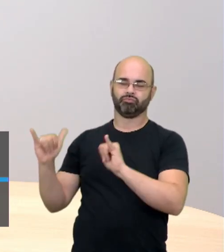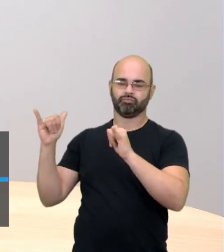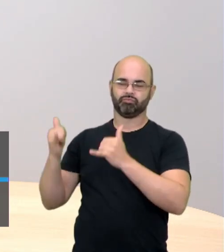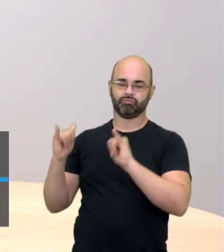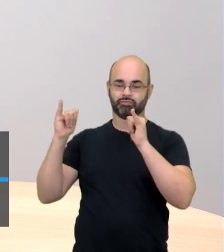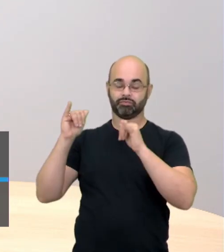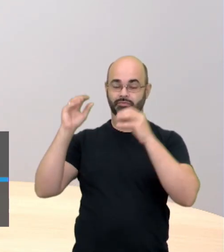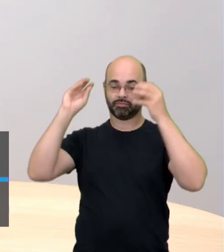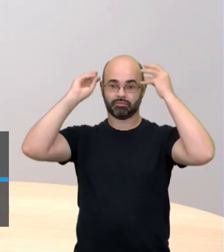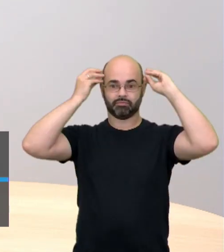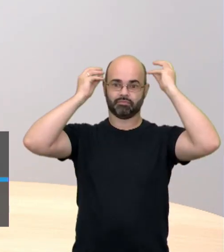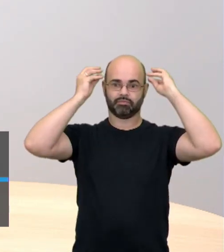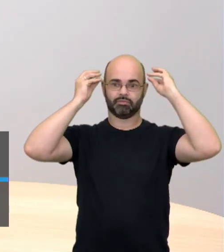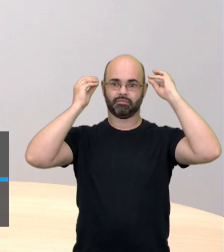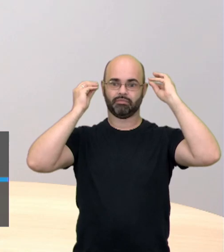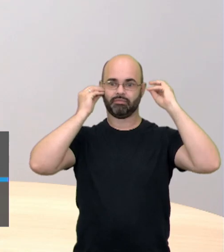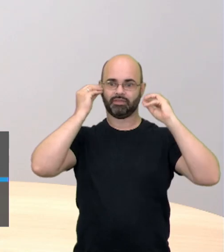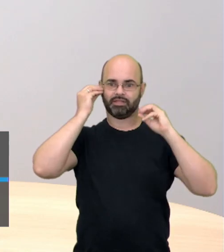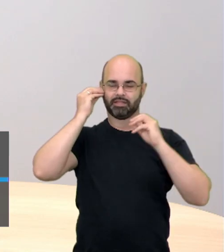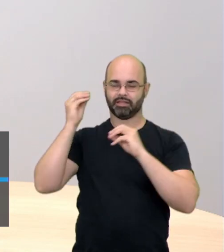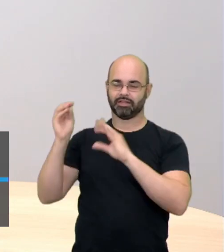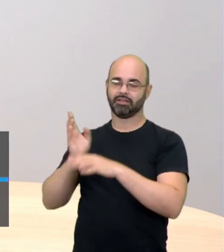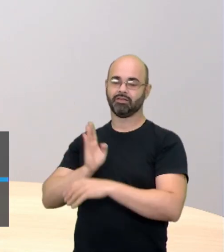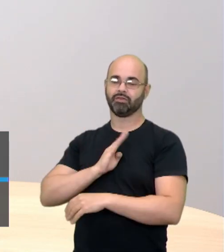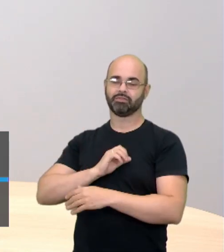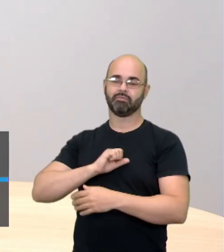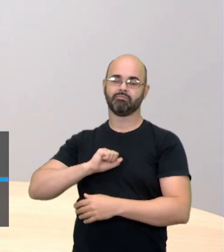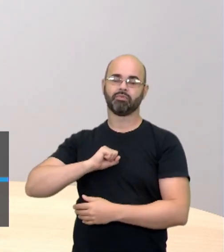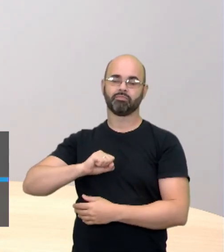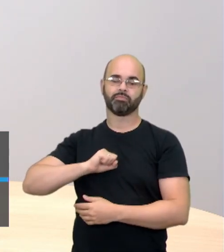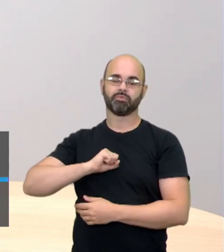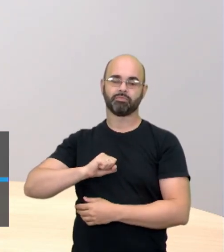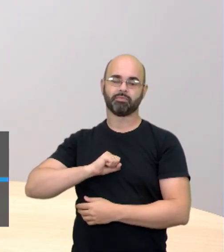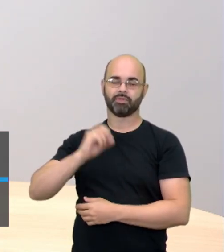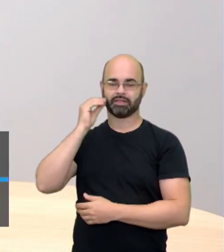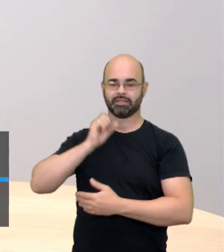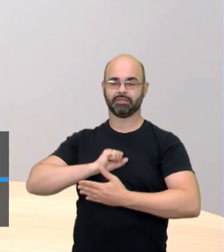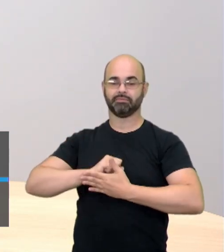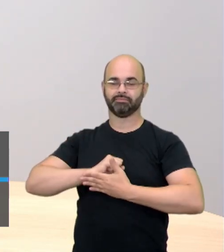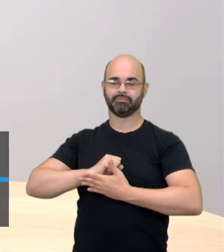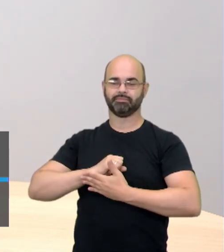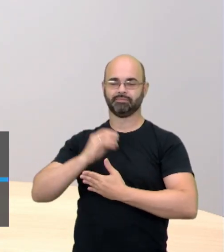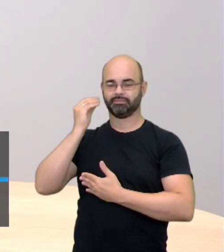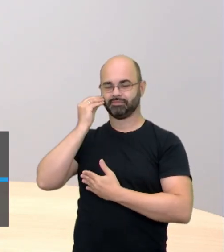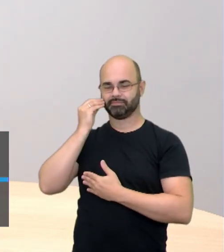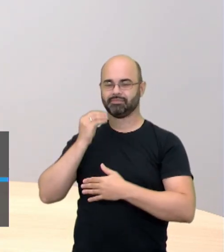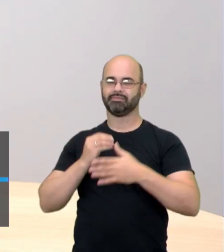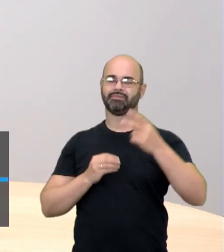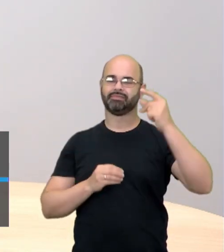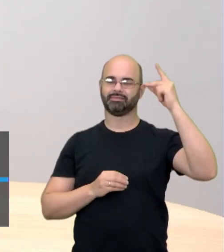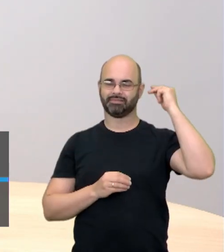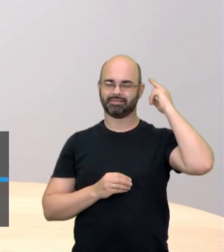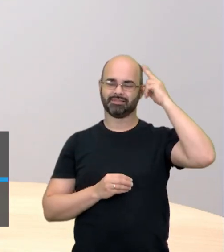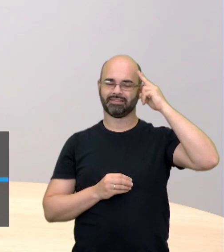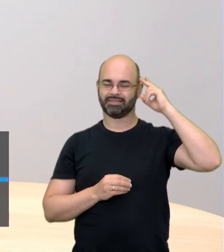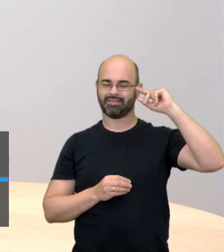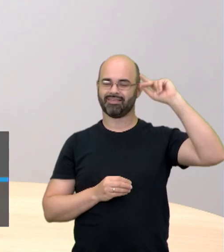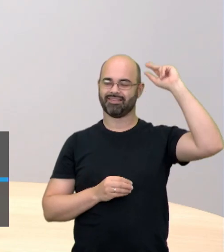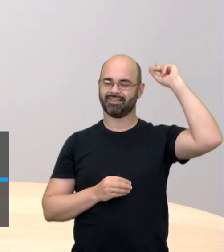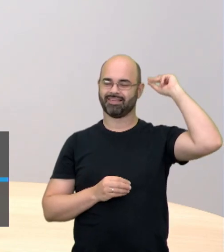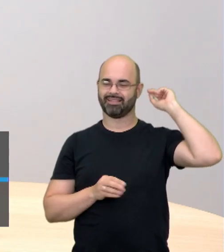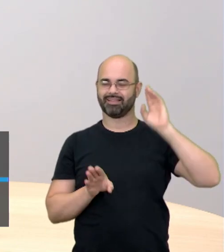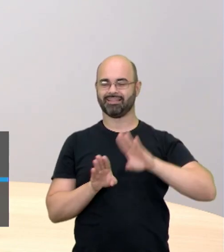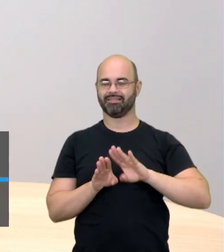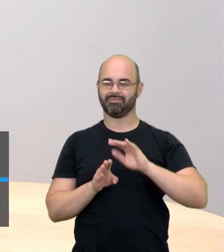simular a eletricidade e fazer o coração bater, né? Então, esse também é um sonho antigo da humanidade, criar a